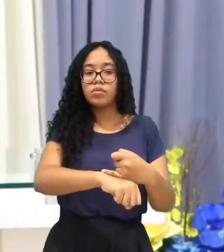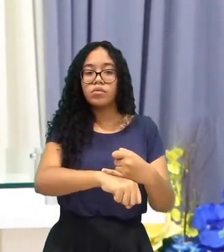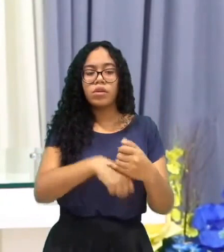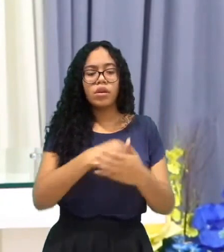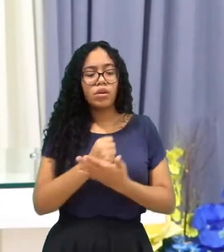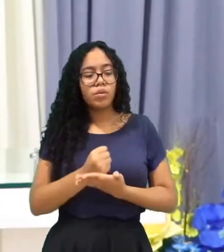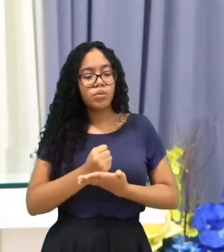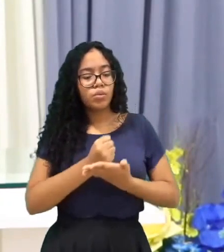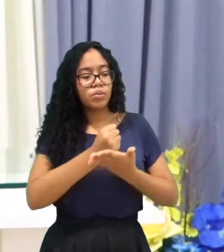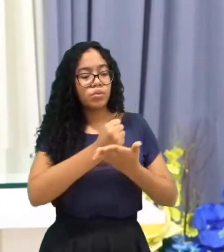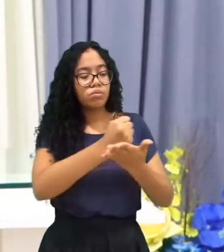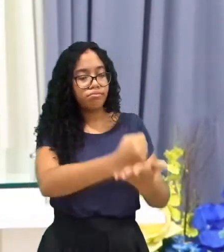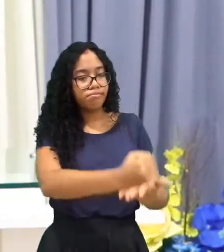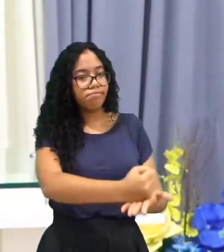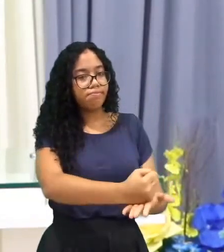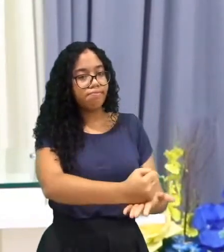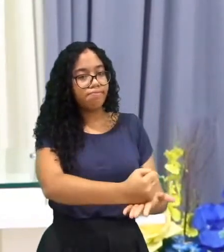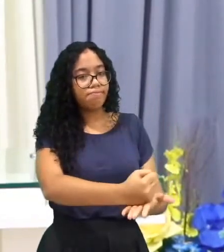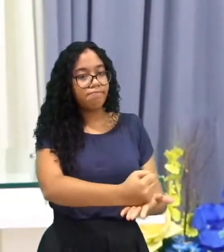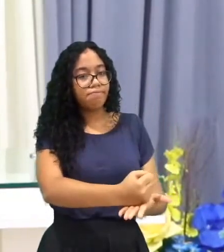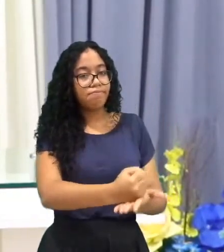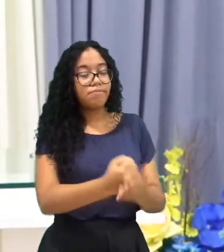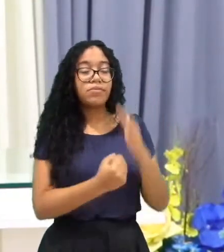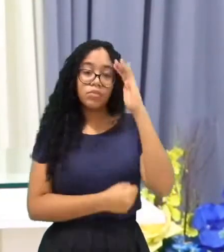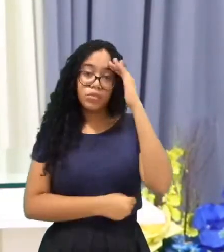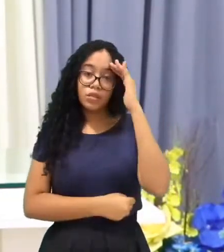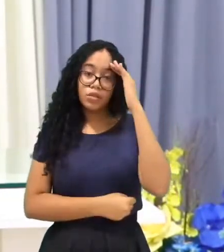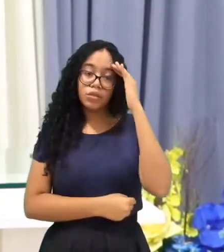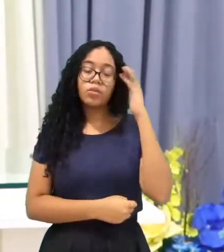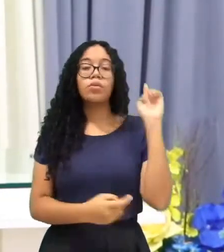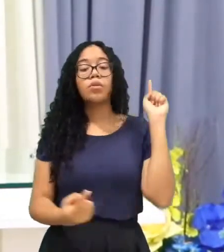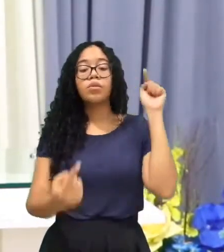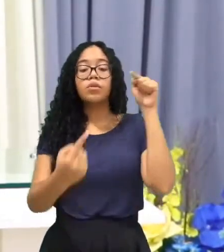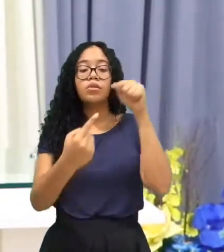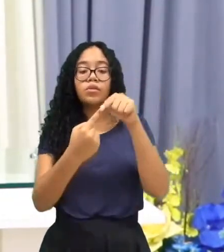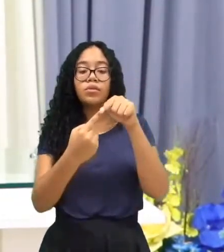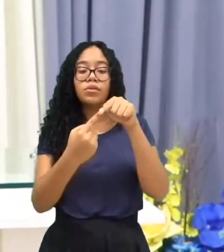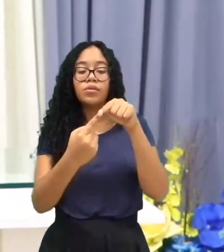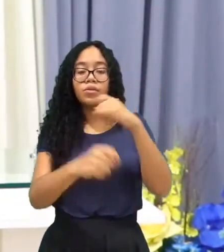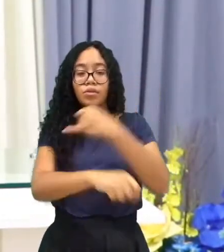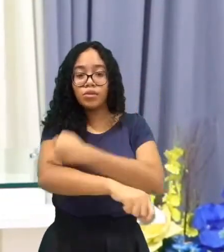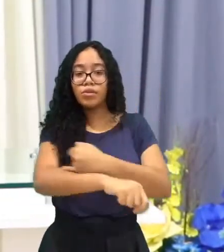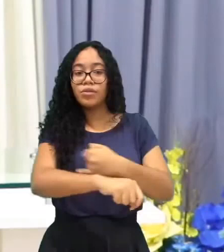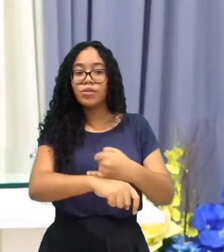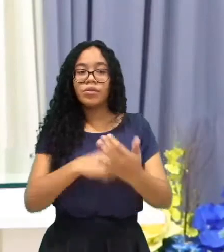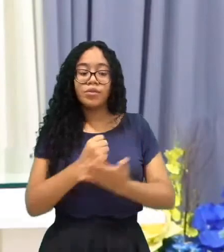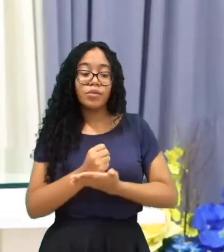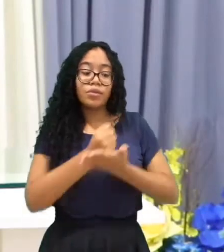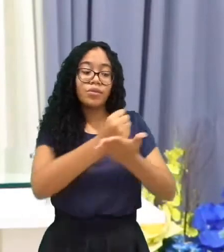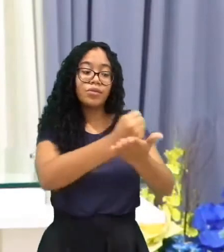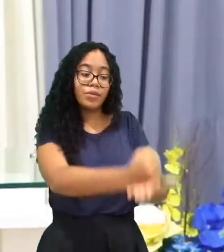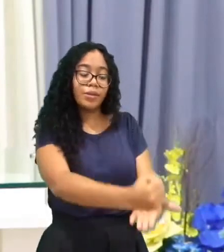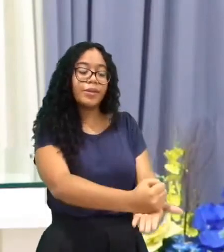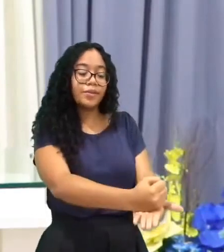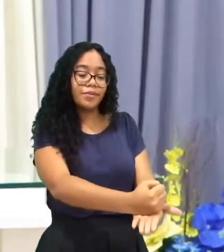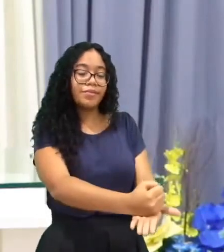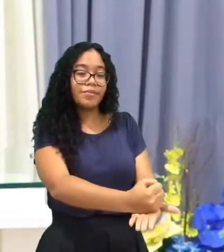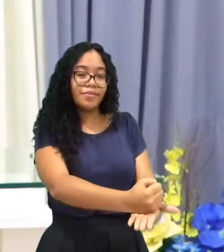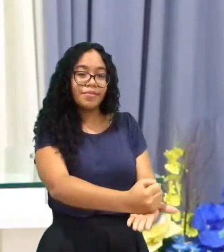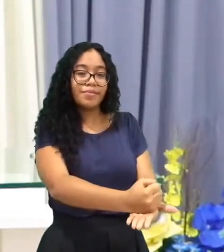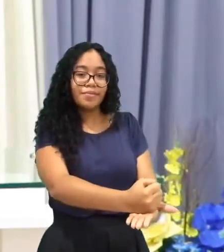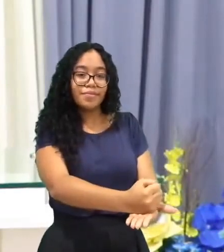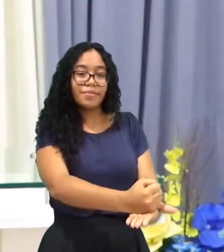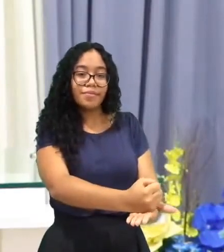ajudada. Viu? O objetivo de Jacó era dar uma ajudada no negócio, para que viesse a